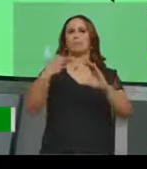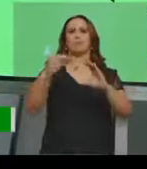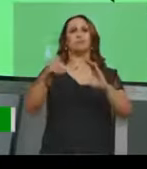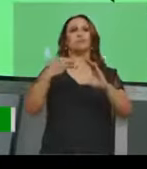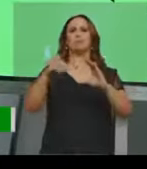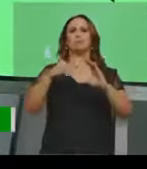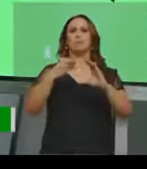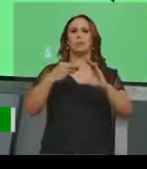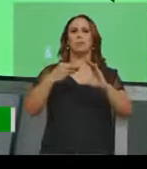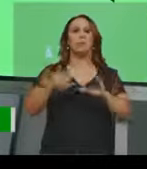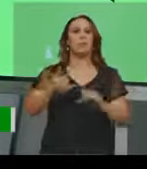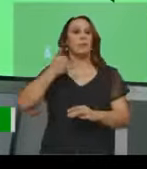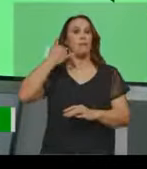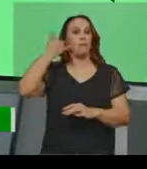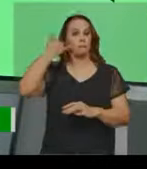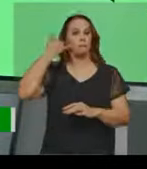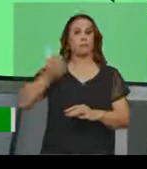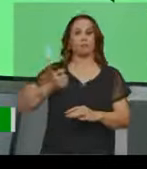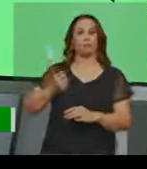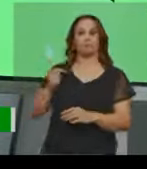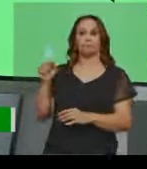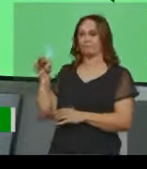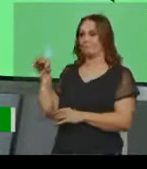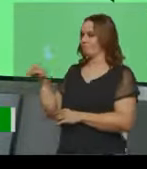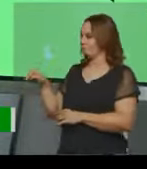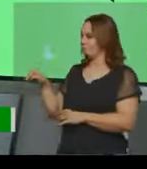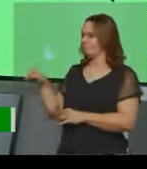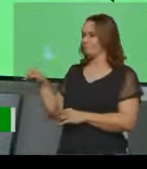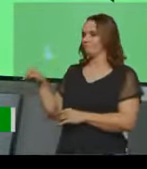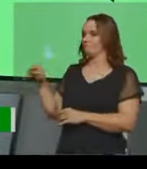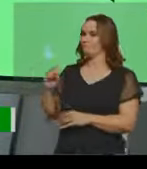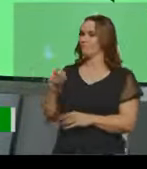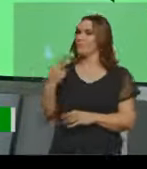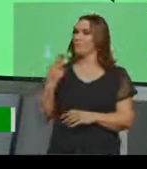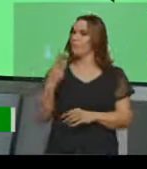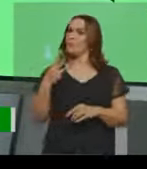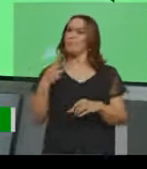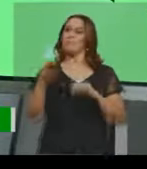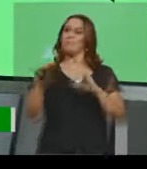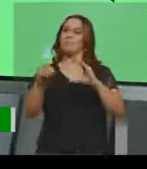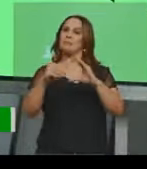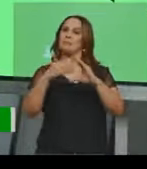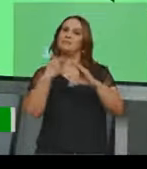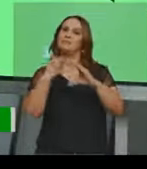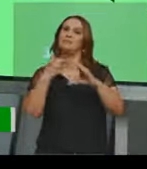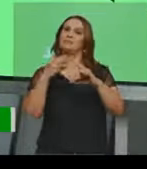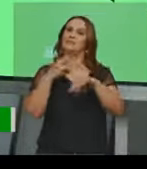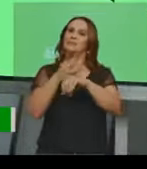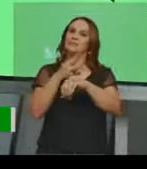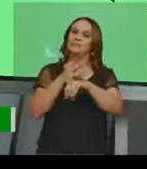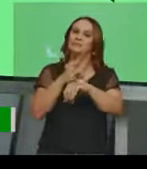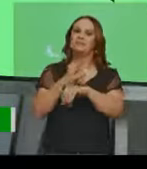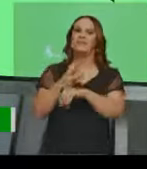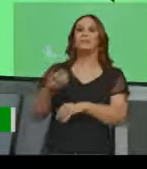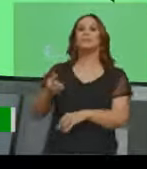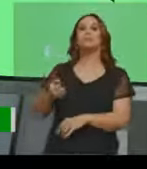telefone fixo 31 3254 3009 ou envie uma mensagem para o nosso número de WhatsApp no